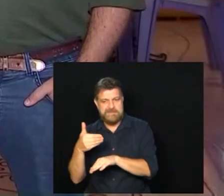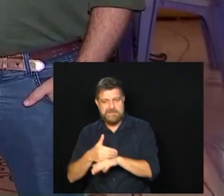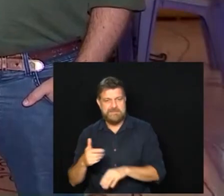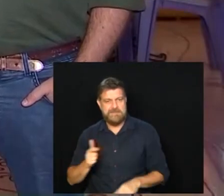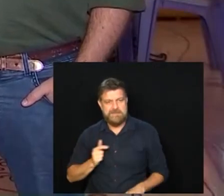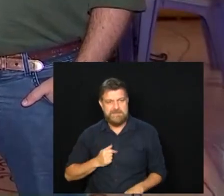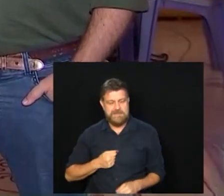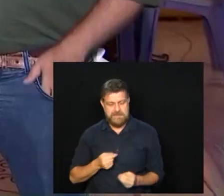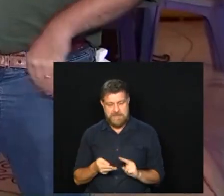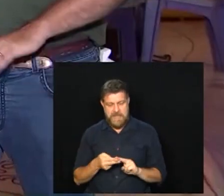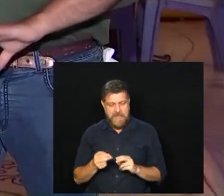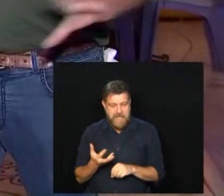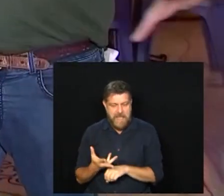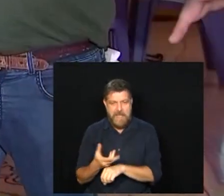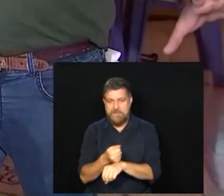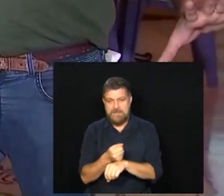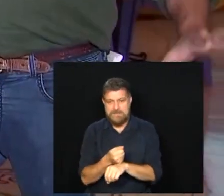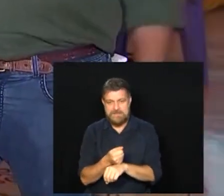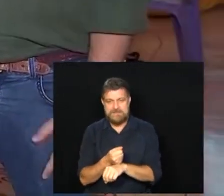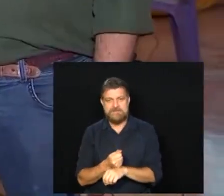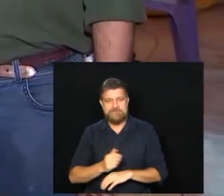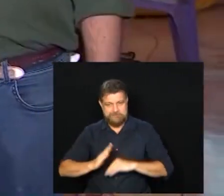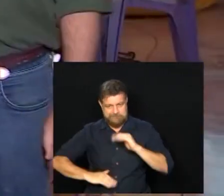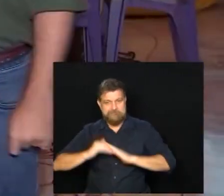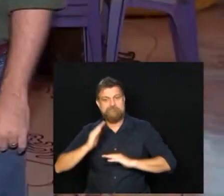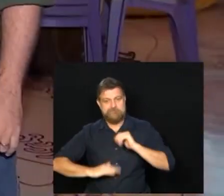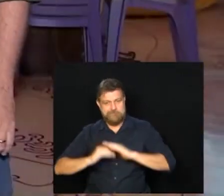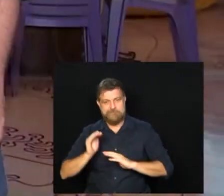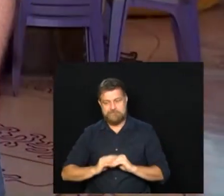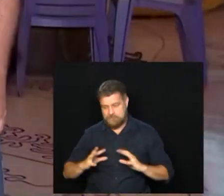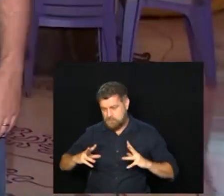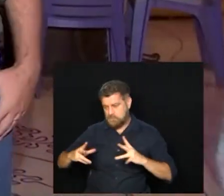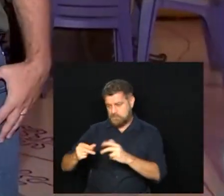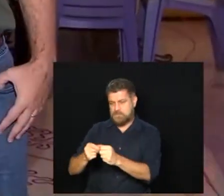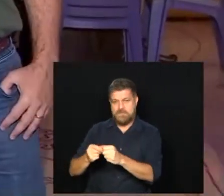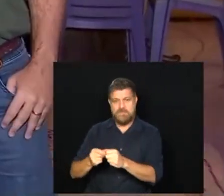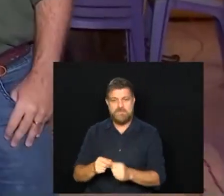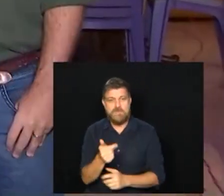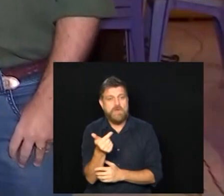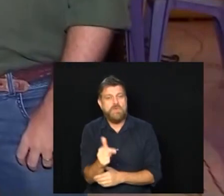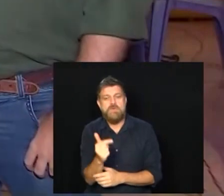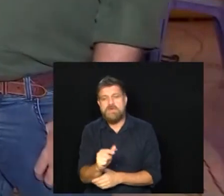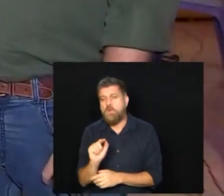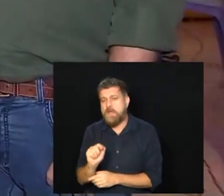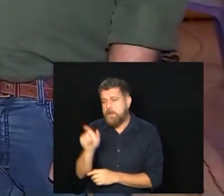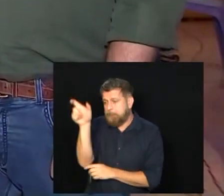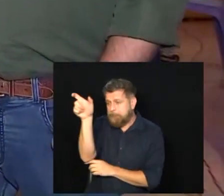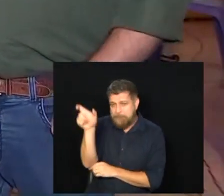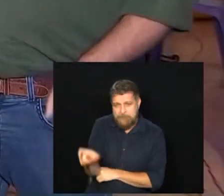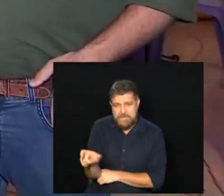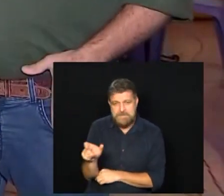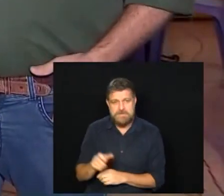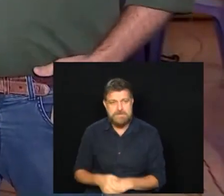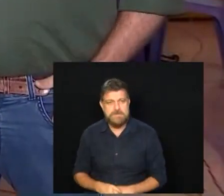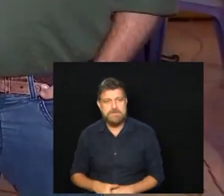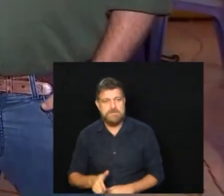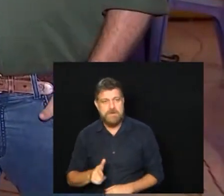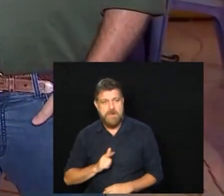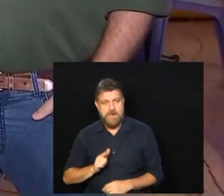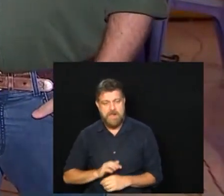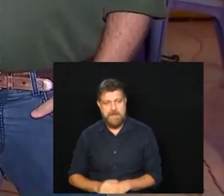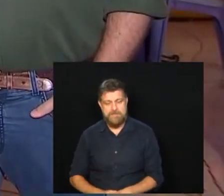suas habilidades. Então, todo mundo coloca a mão na massa, exatamente. Então, não tem... Existe uma pessoa aqui na cooperativa, que é a Kaliane